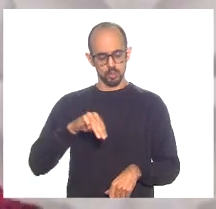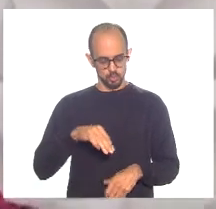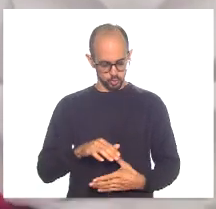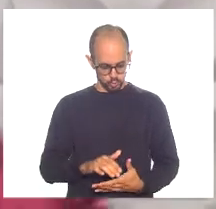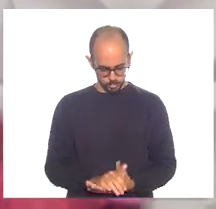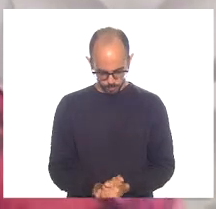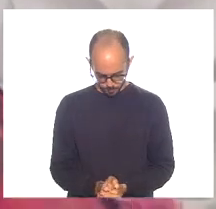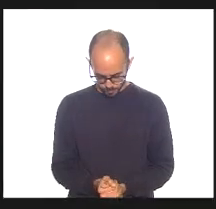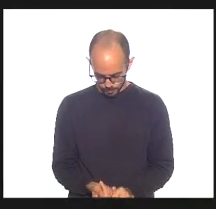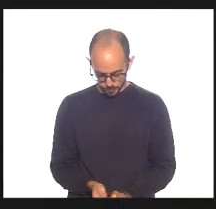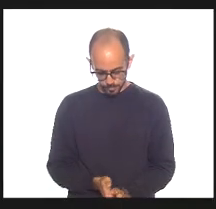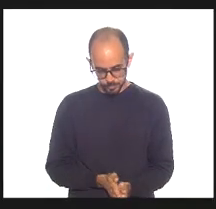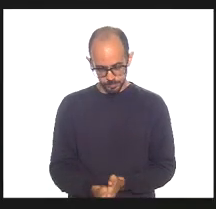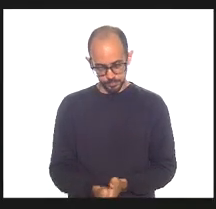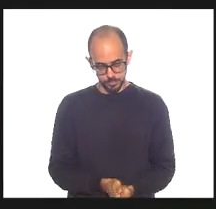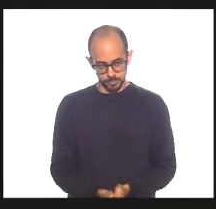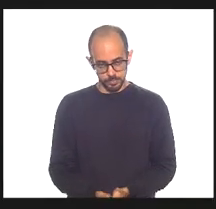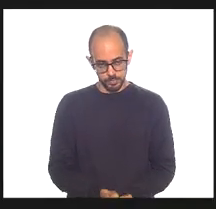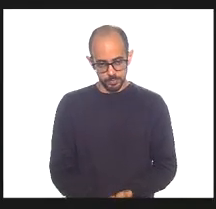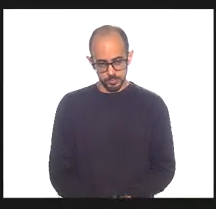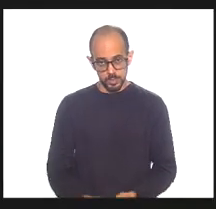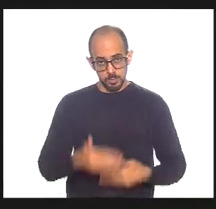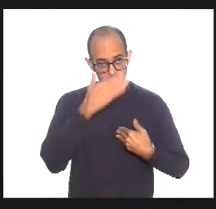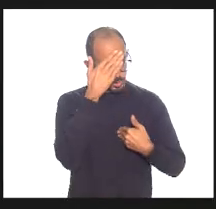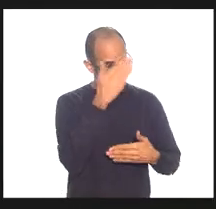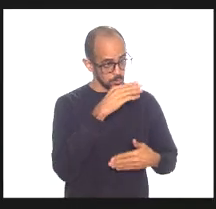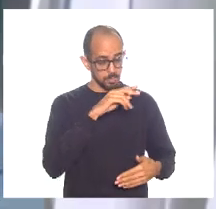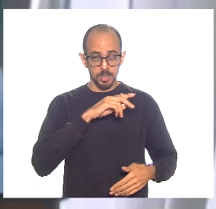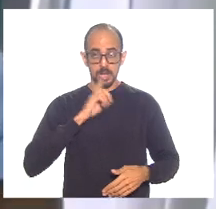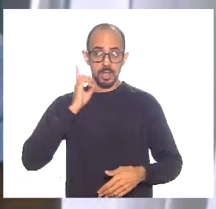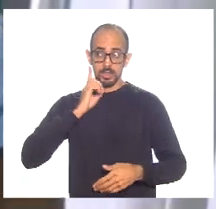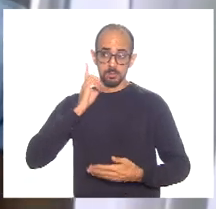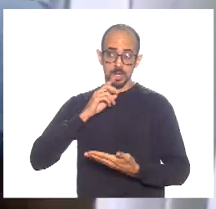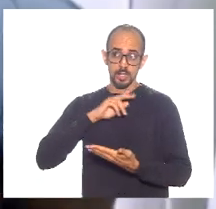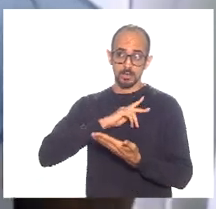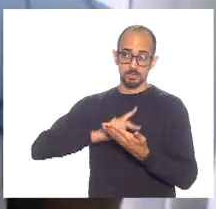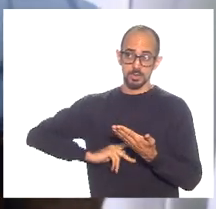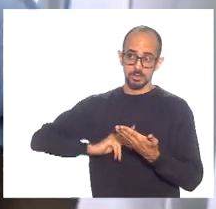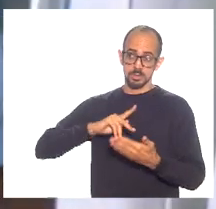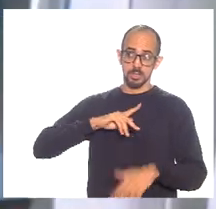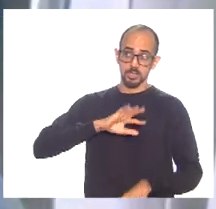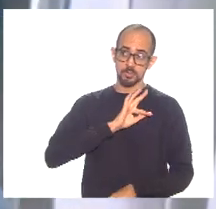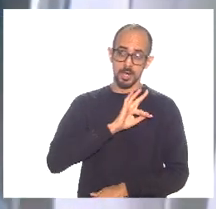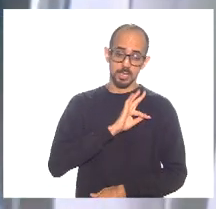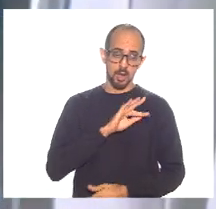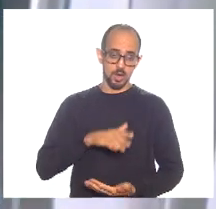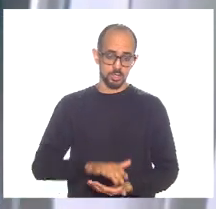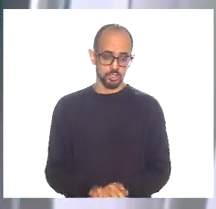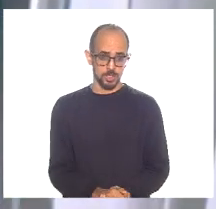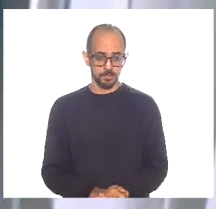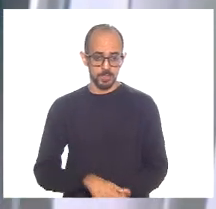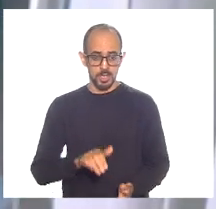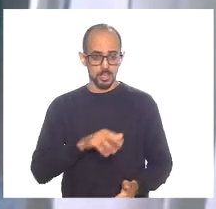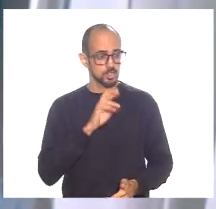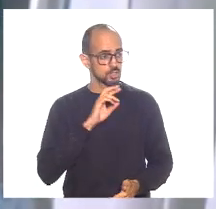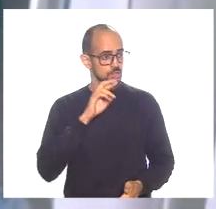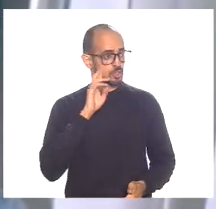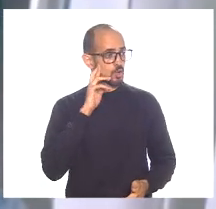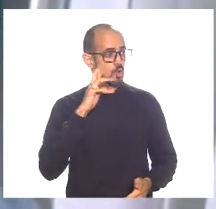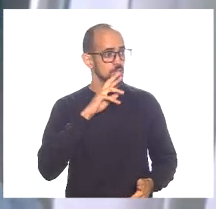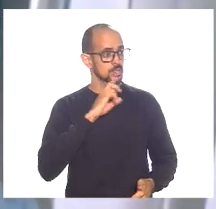minutos é obrigado a deputada Martha Rocha que o presídio expediente final senhoras deputadas e senhores deputados